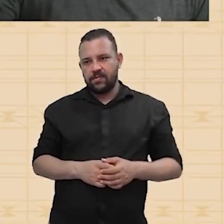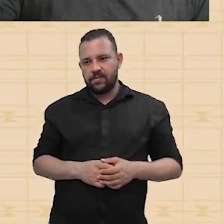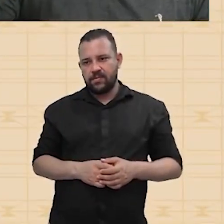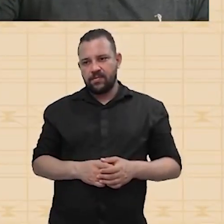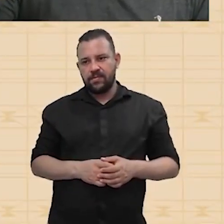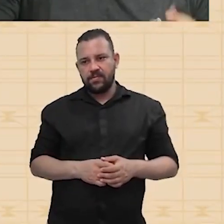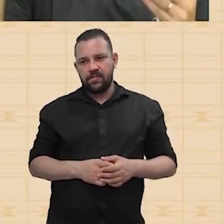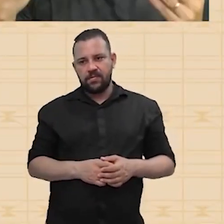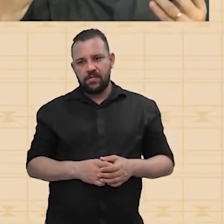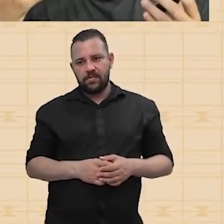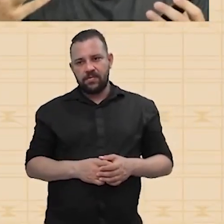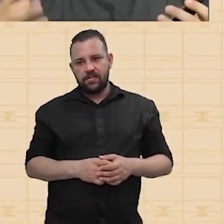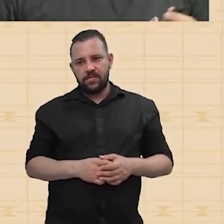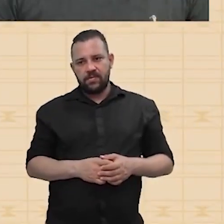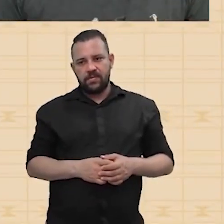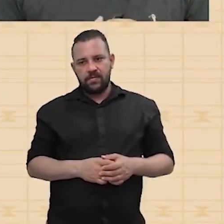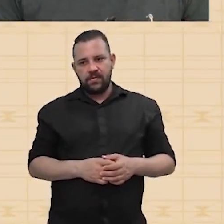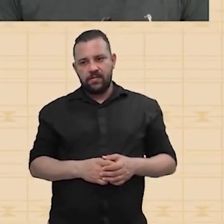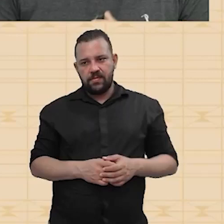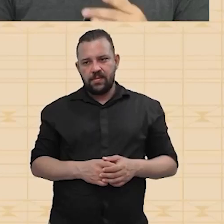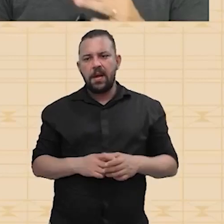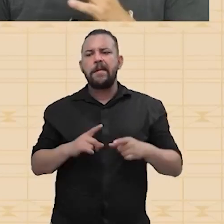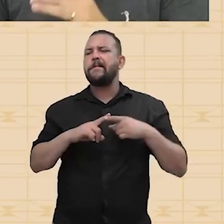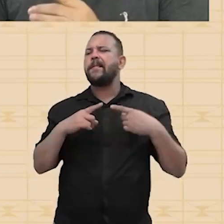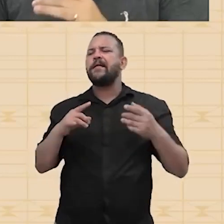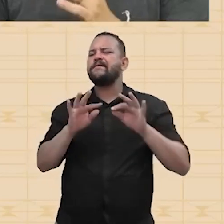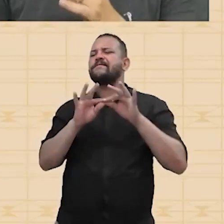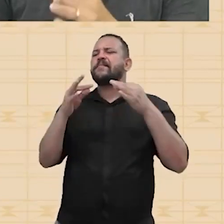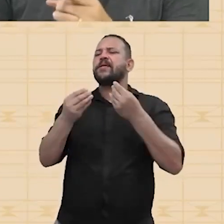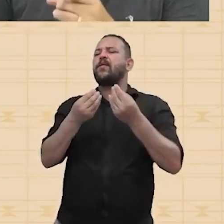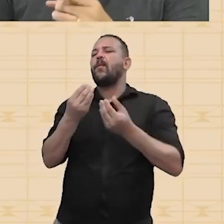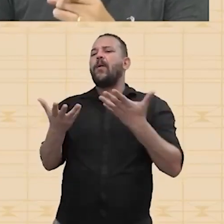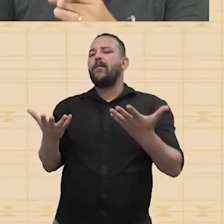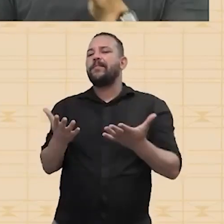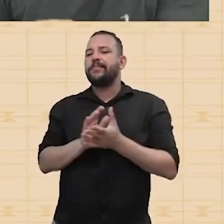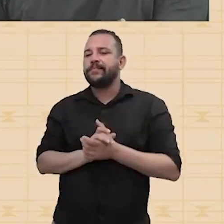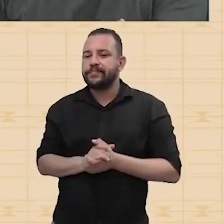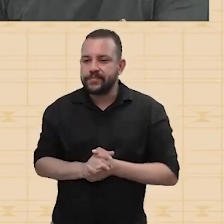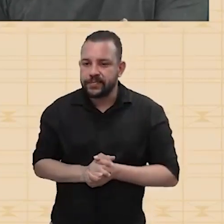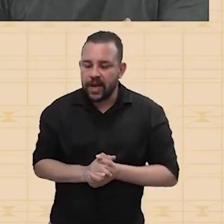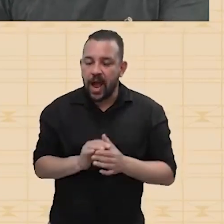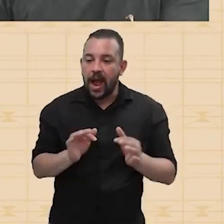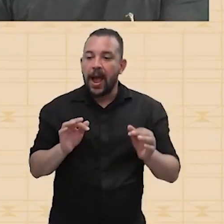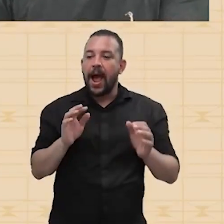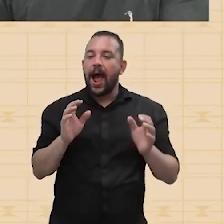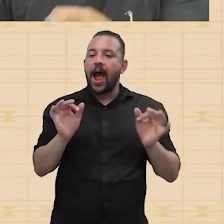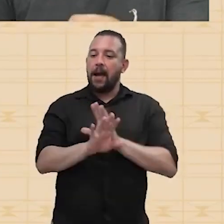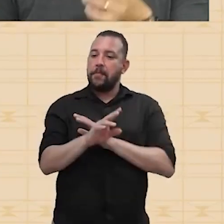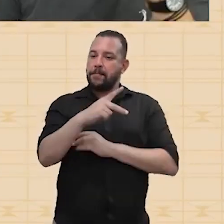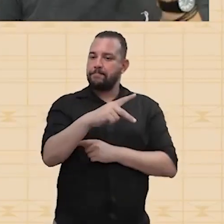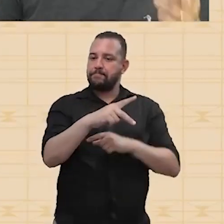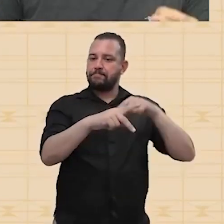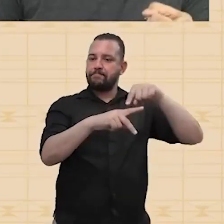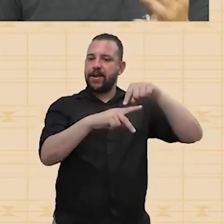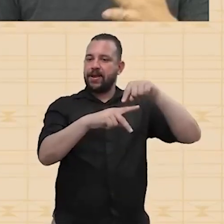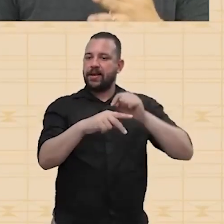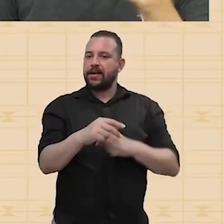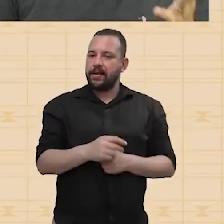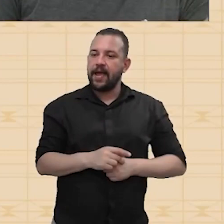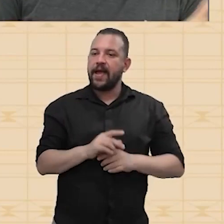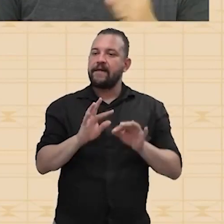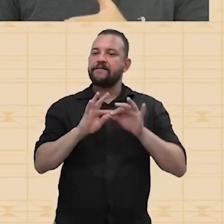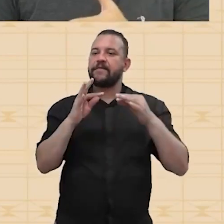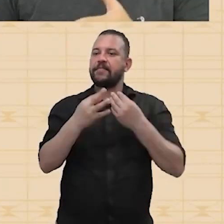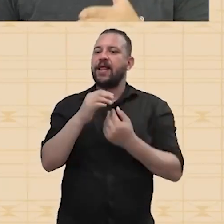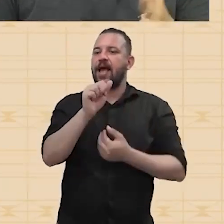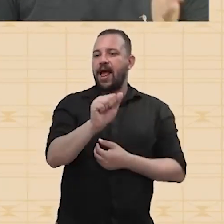quarto. Mas em que família, Francisco? Quantos terminou em P? Se terminou em P, é família A. Lembra?